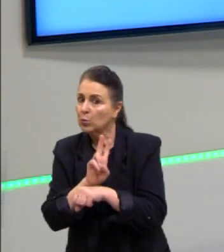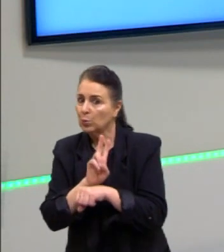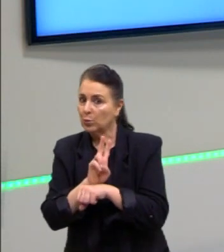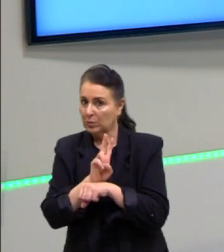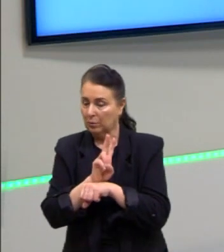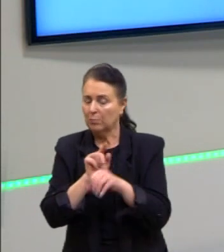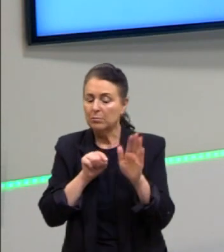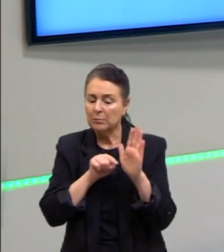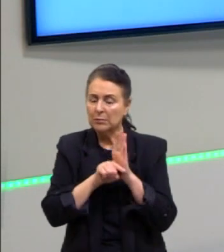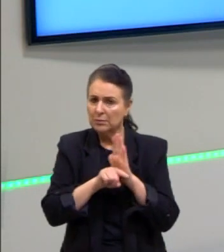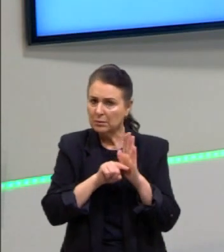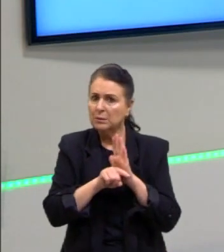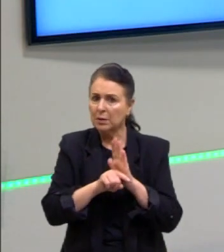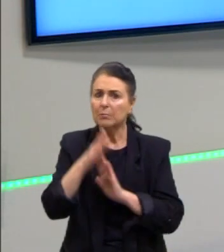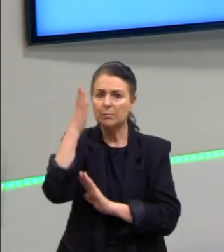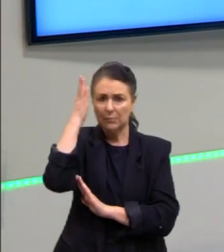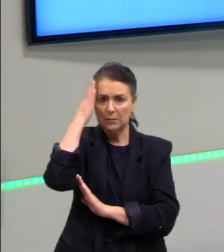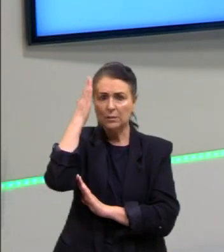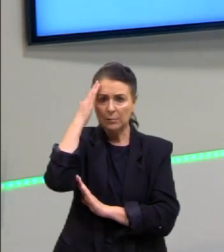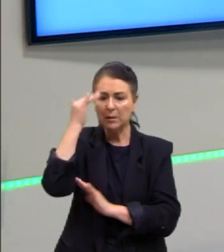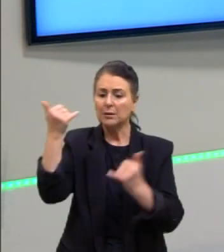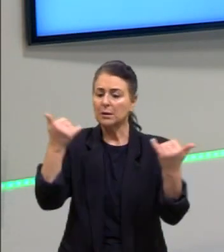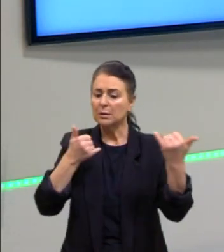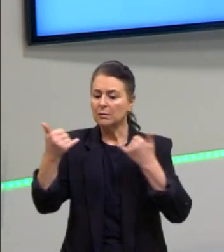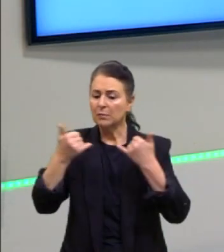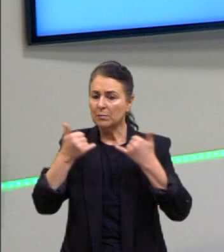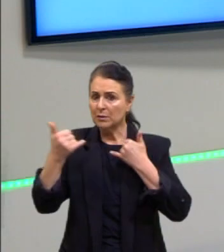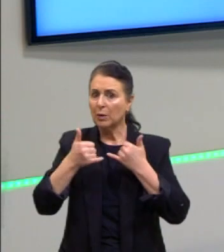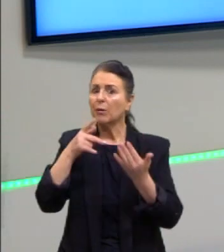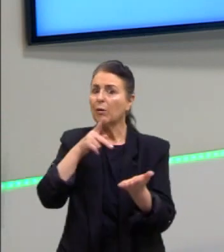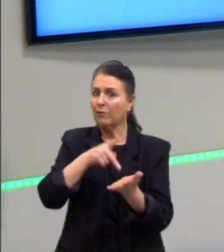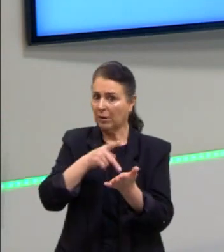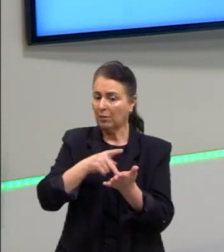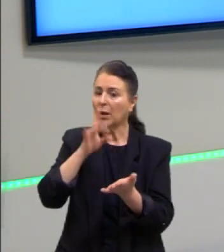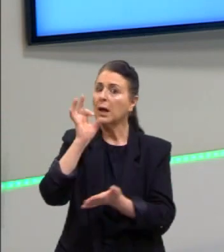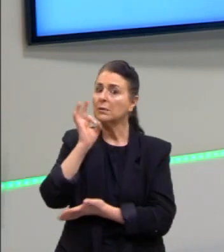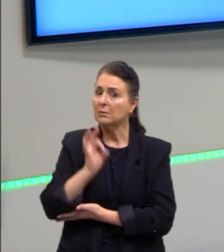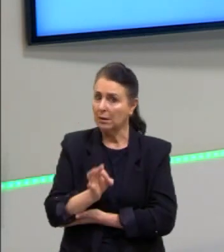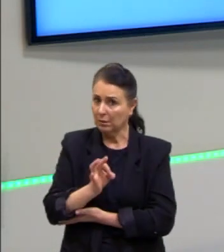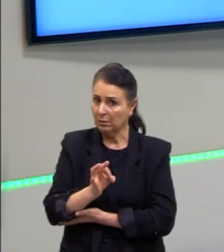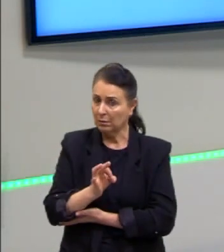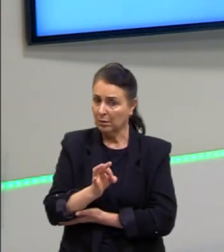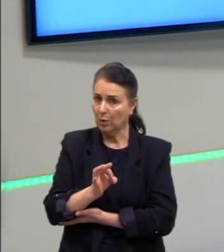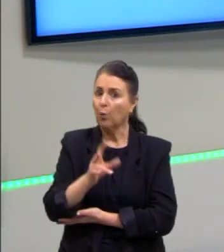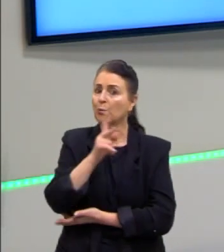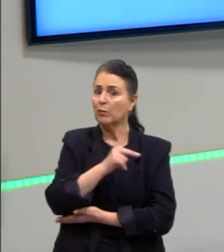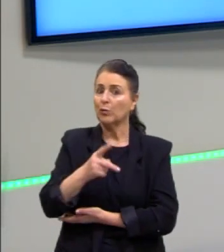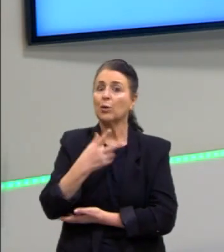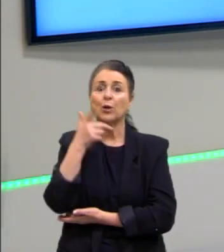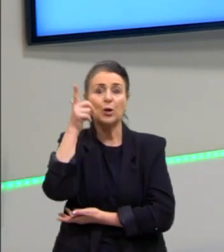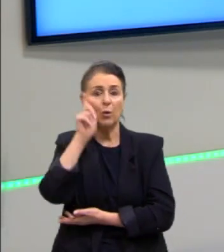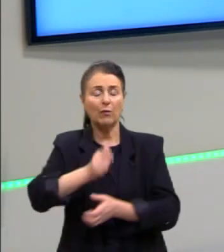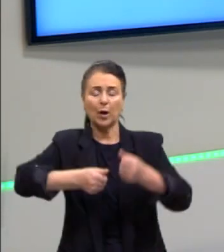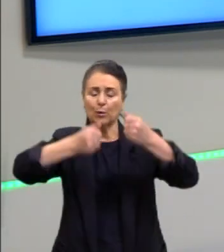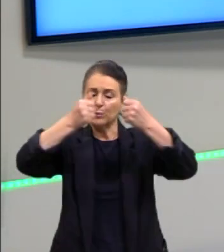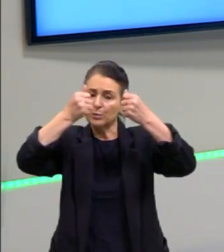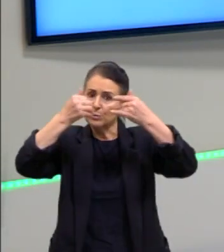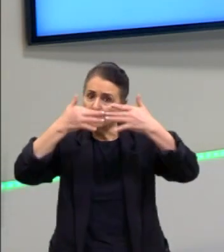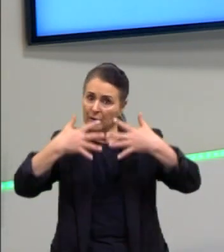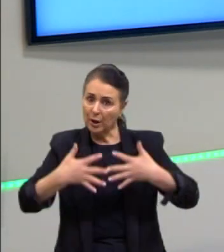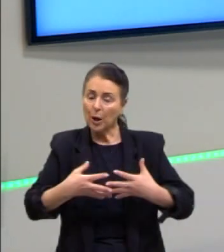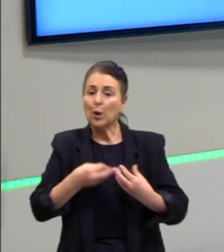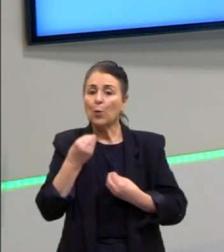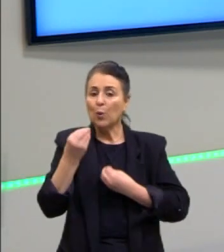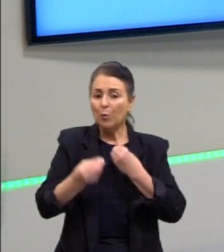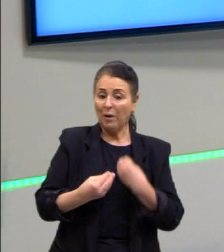pesquisar para saber se a gente está tendo informações verdadeiras a gente não vai ter tempo de falar que sobre como ficou a condição